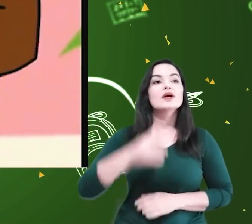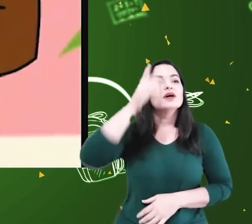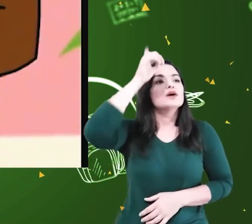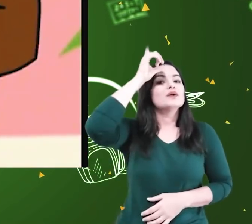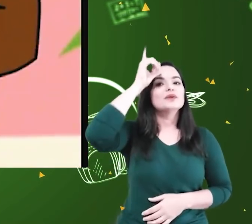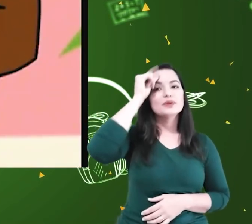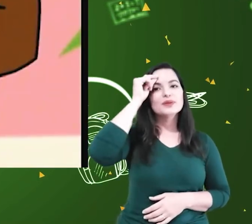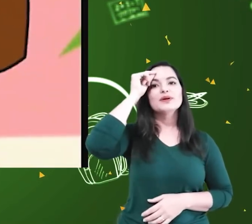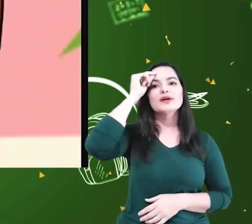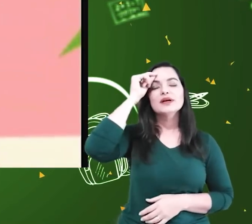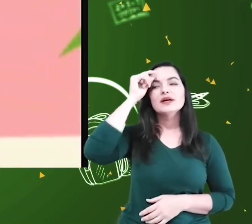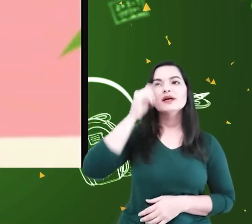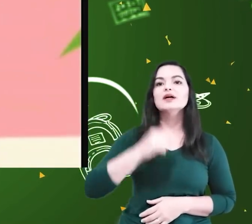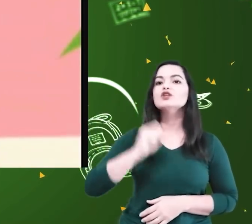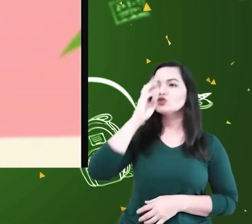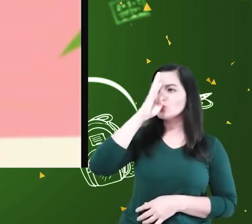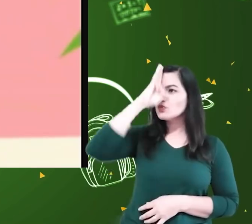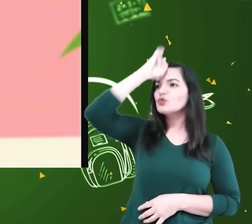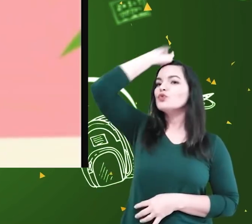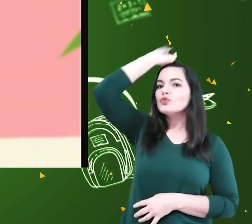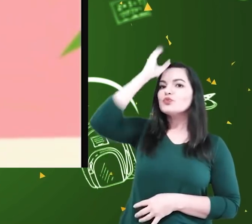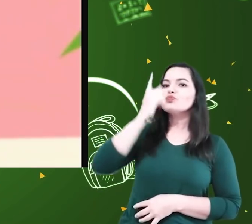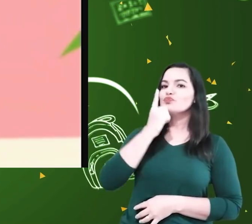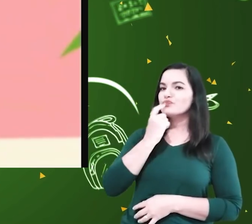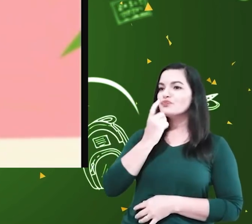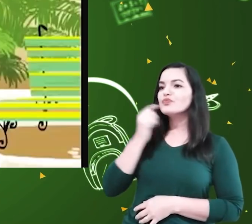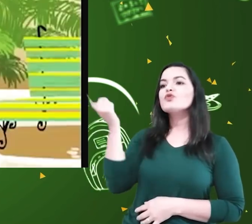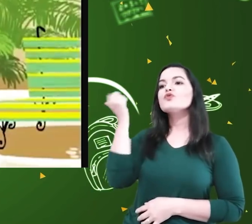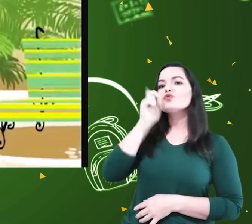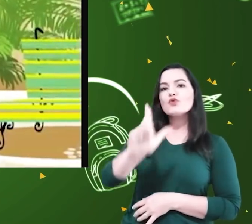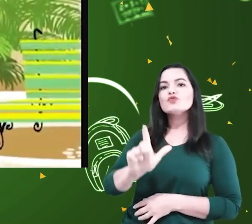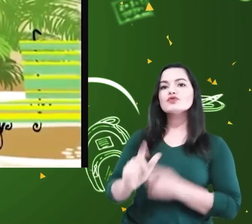Ufa! Os bombeiros conseguiram apagar o incêndio.